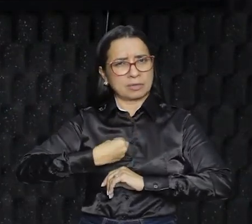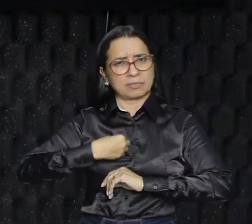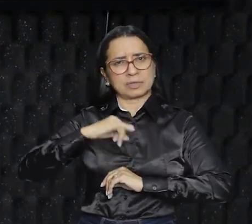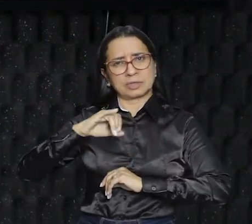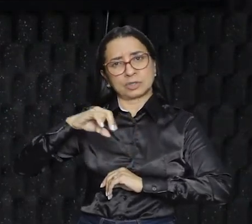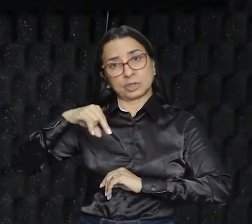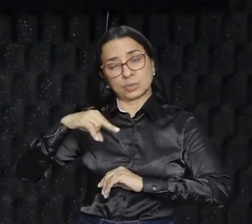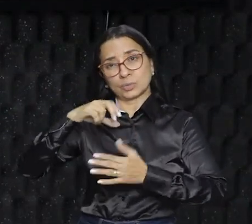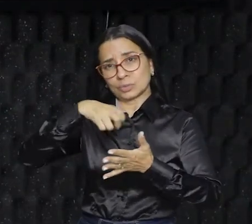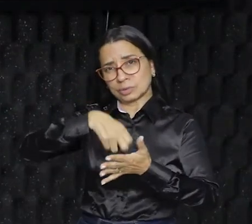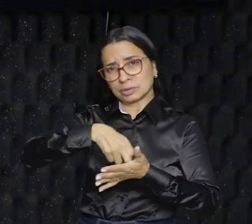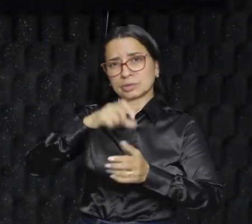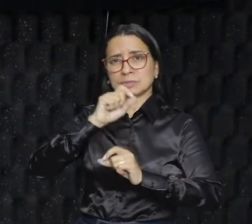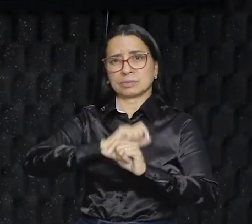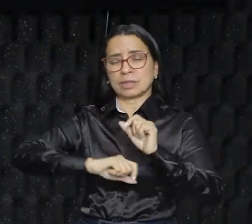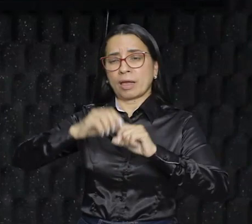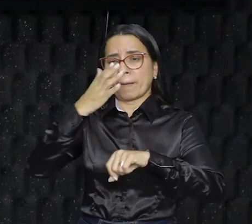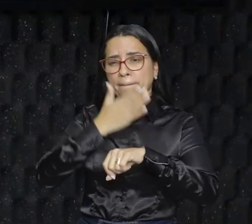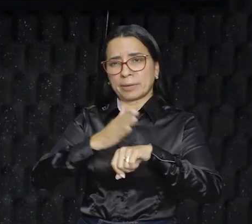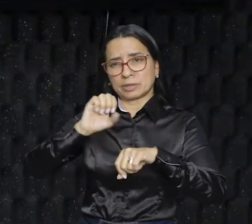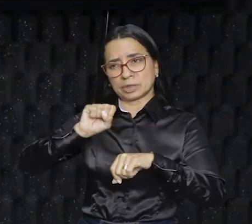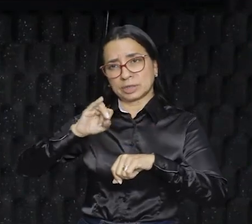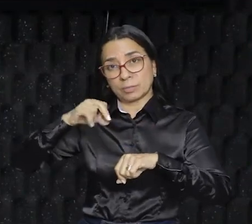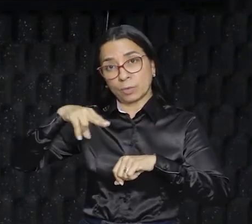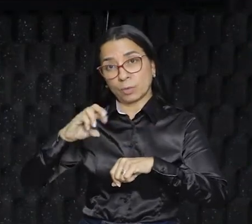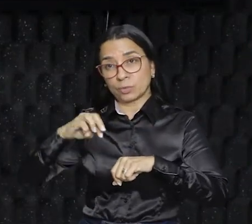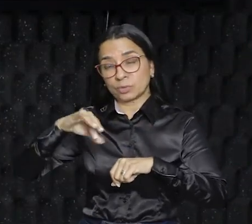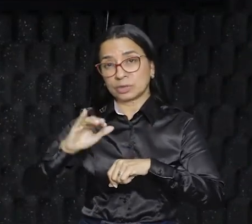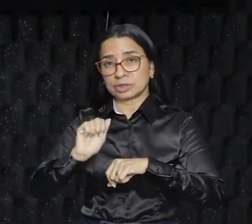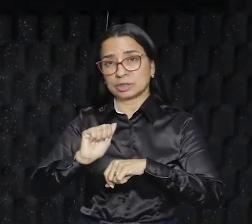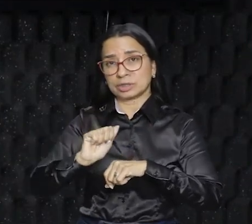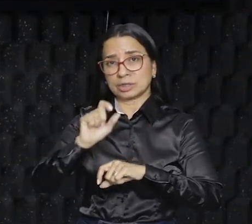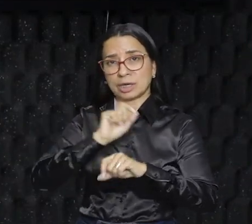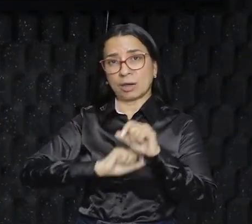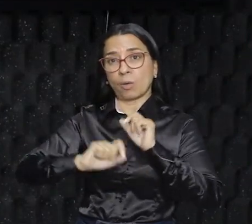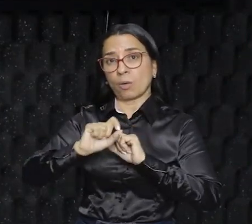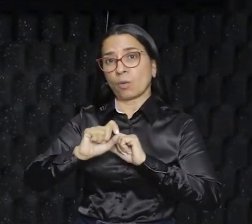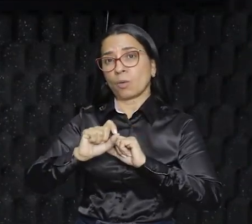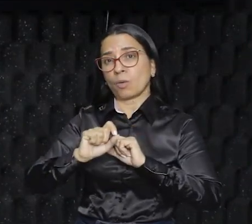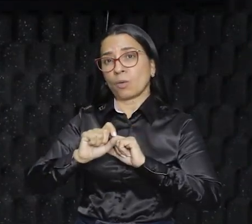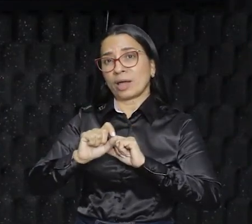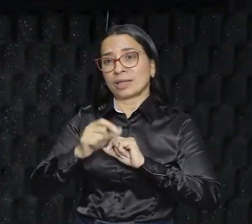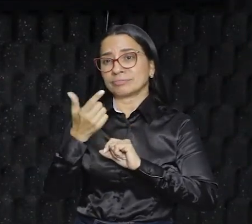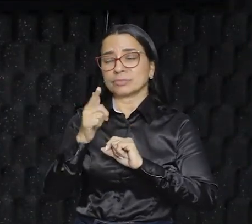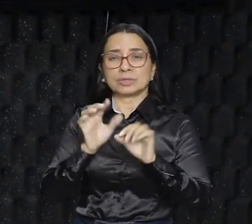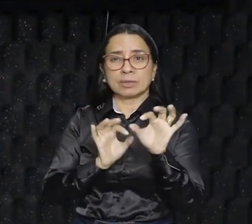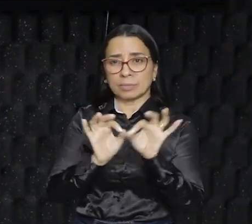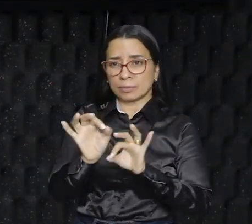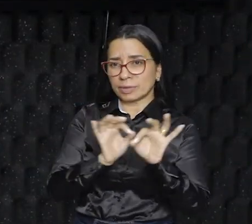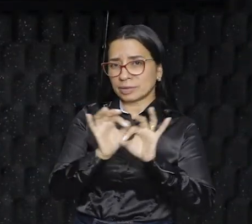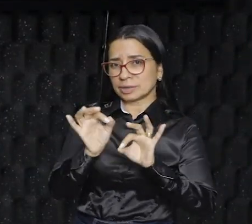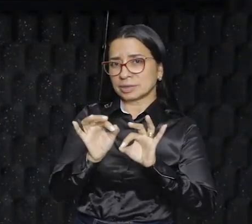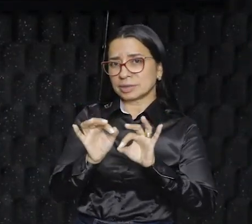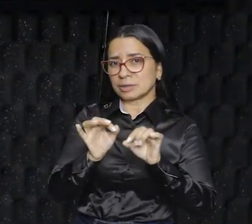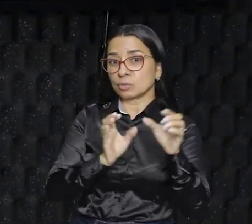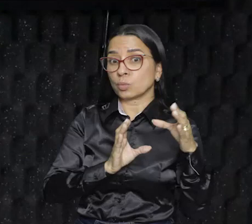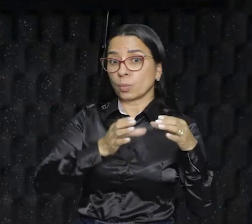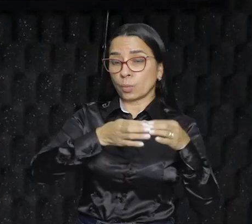questionava a prática de simonia, que questionava a imoralidade e o despreparo de parte do clero